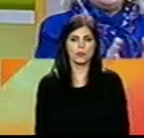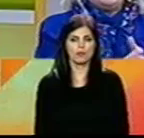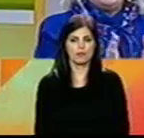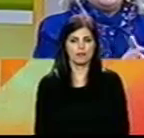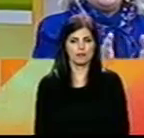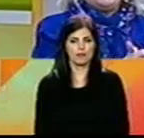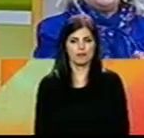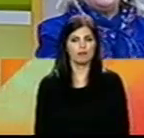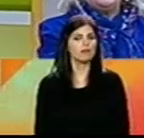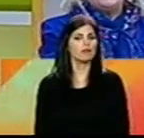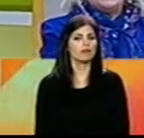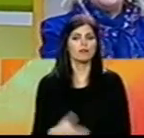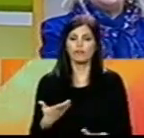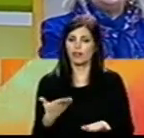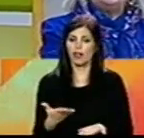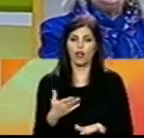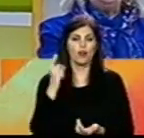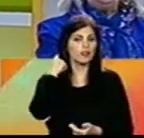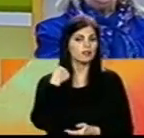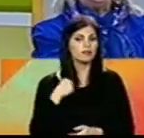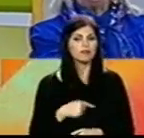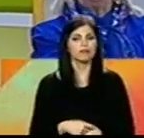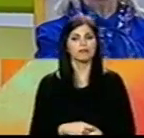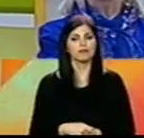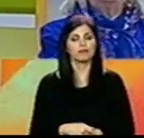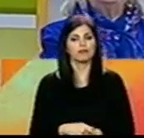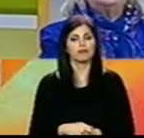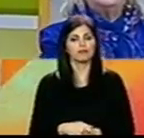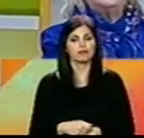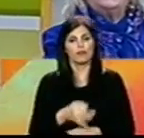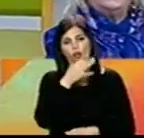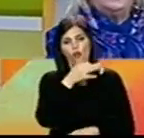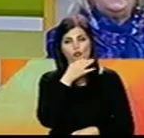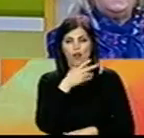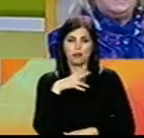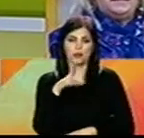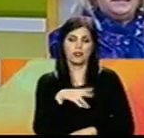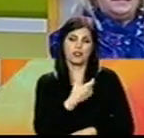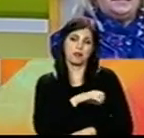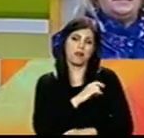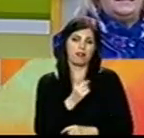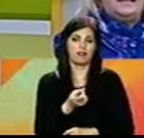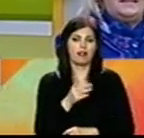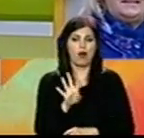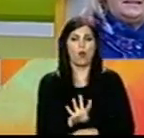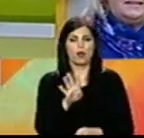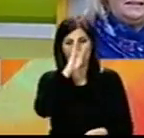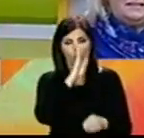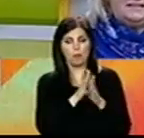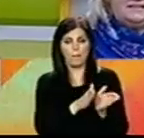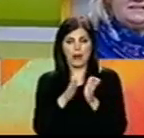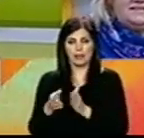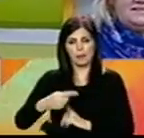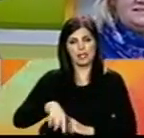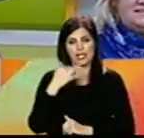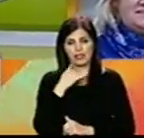E chegamos à Bem-vindos! Eu faço a parte em português e tu em castelhano. Era bom, era, Sónia. Chegamos à quarta e última parte da Praça da